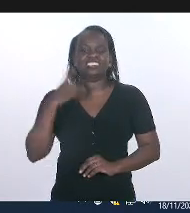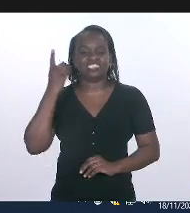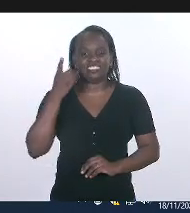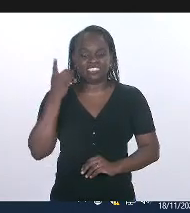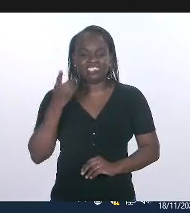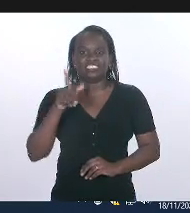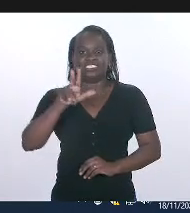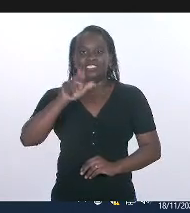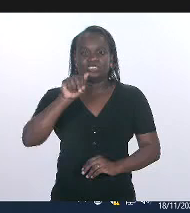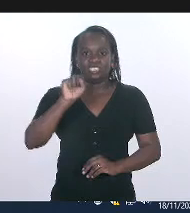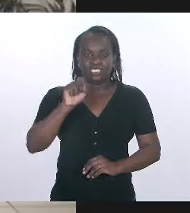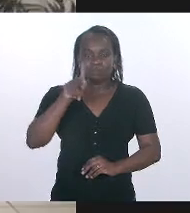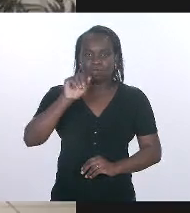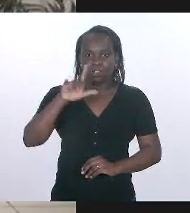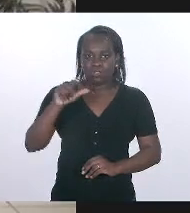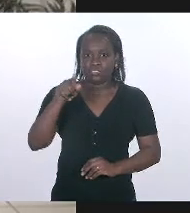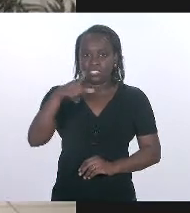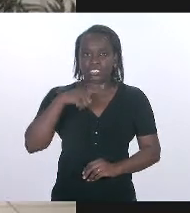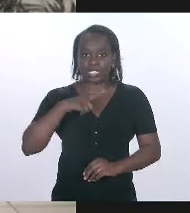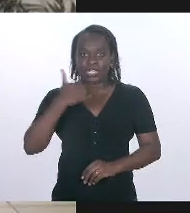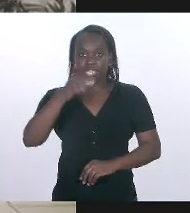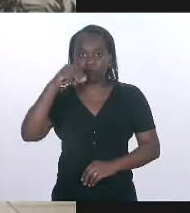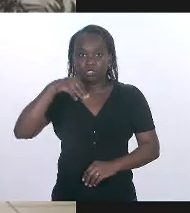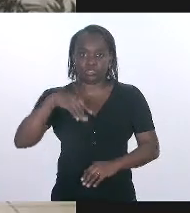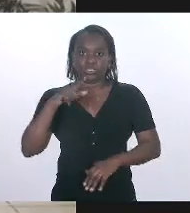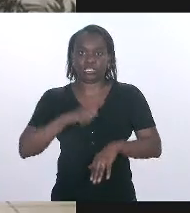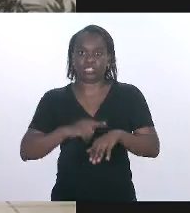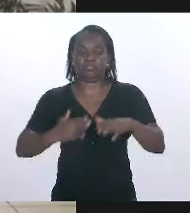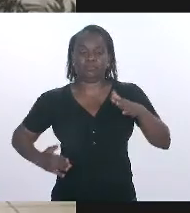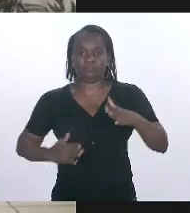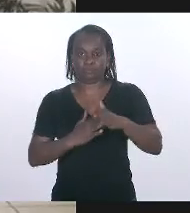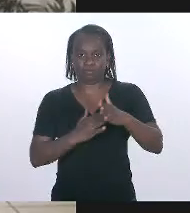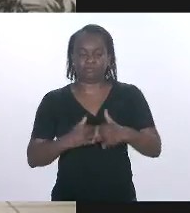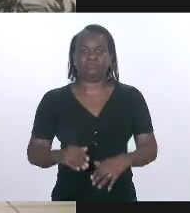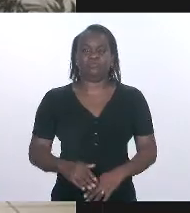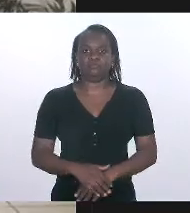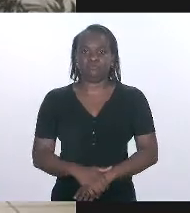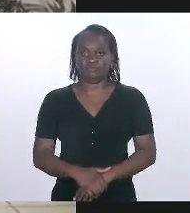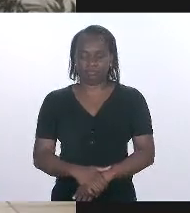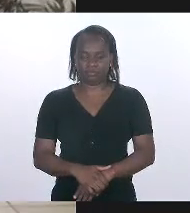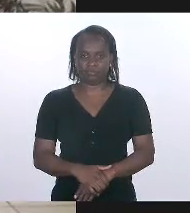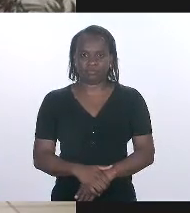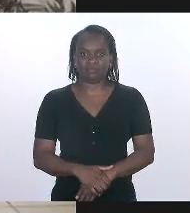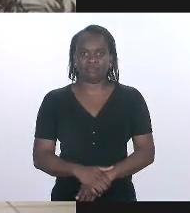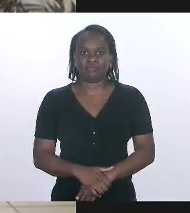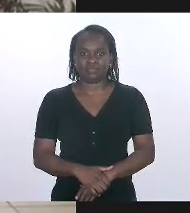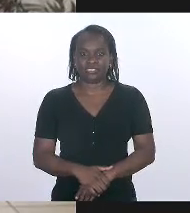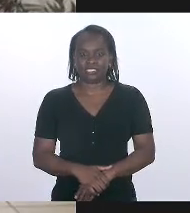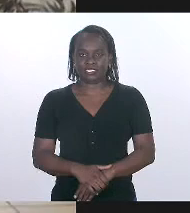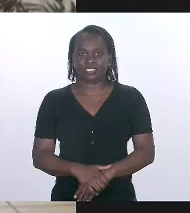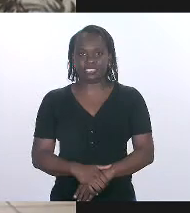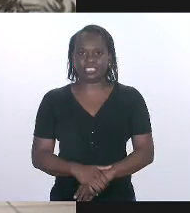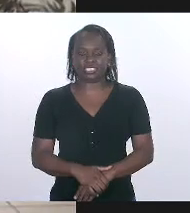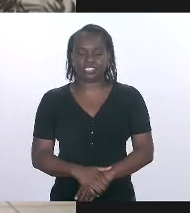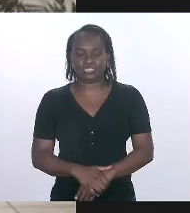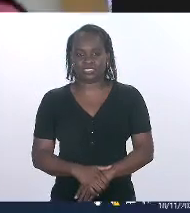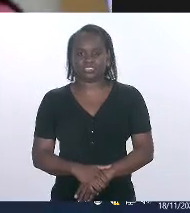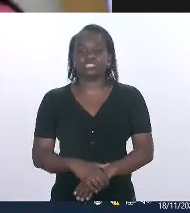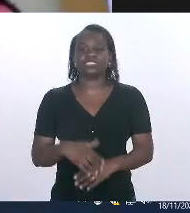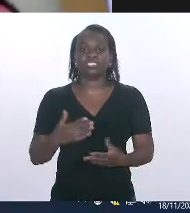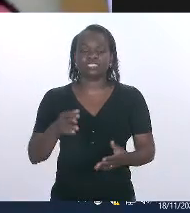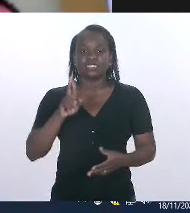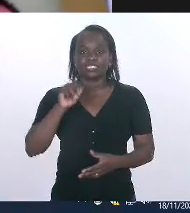Deputado Luiz Paulo, o senhor dispõe de 10 minutos para fazer o seu pronunciamento aí no expediente final.